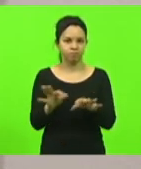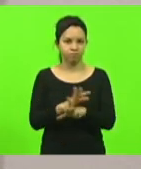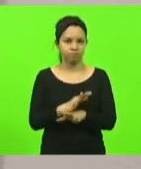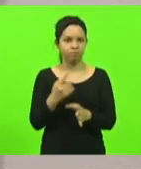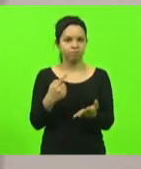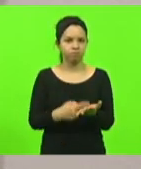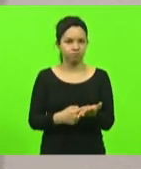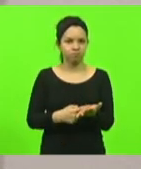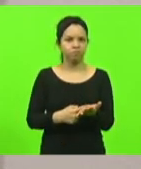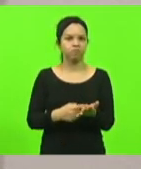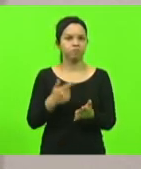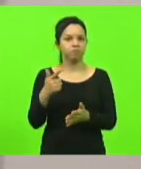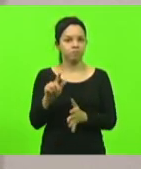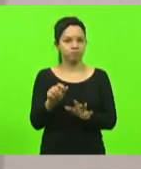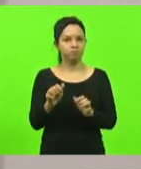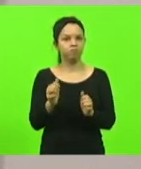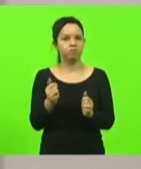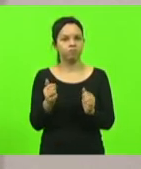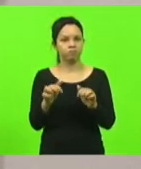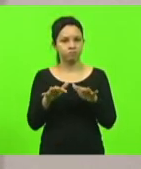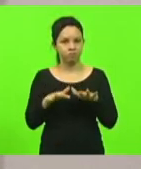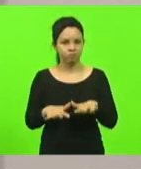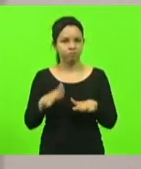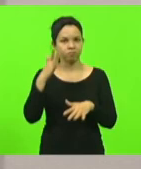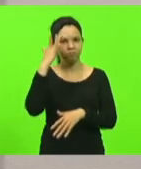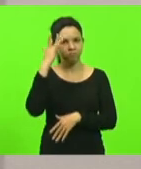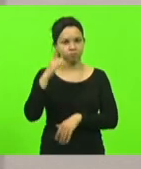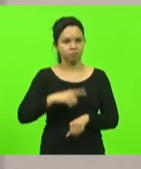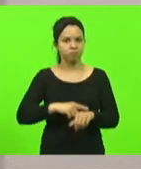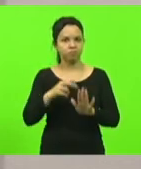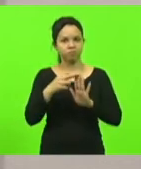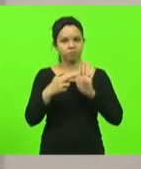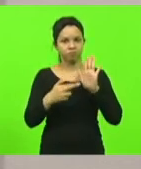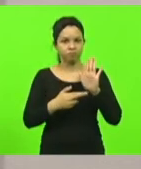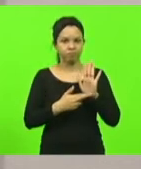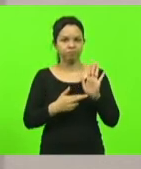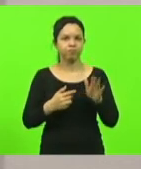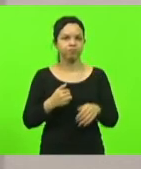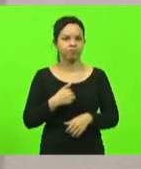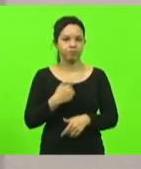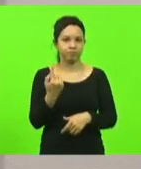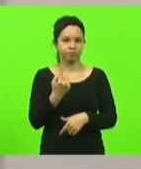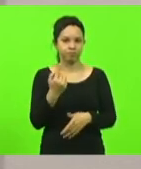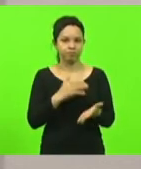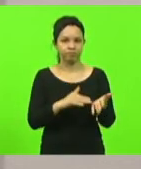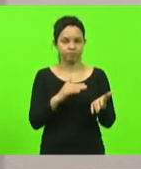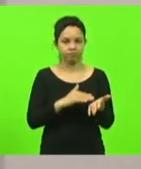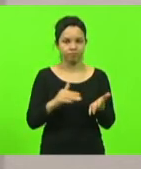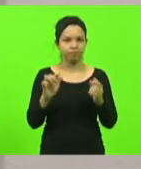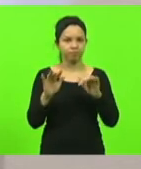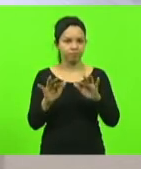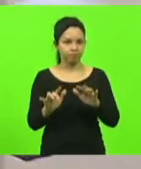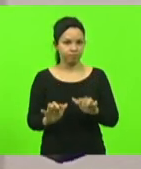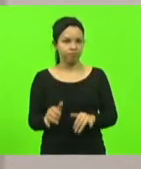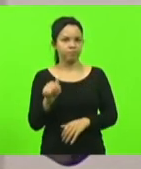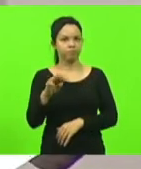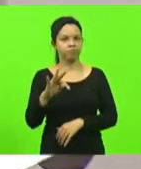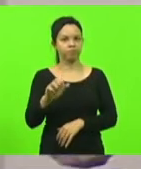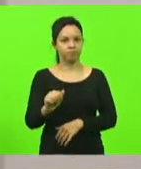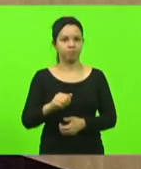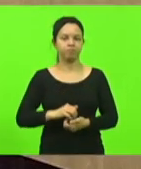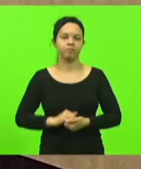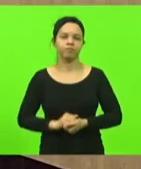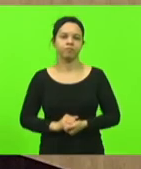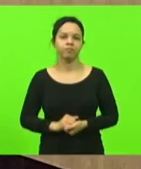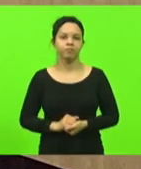outra ordinária para quarta-feira, no horário regimental. Para constar, eu, primeiro secretário, lavrei a presente ata.